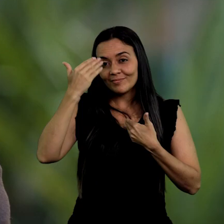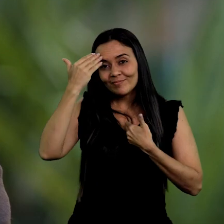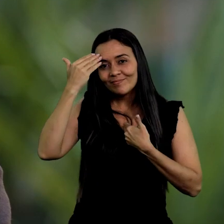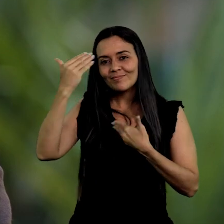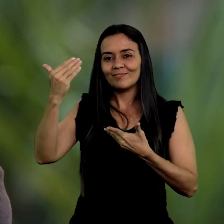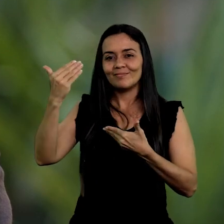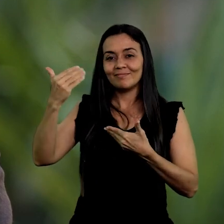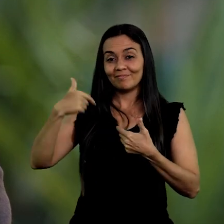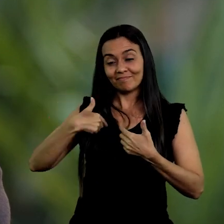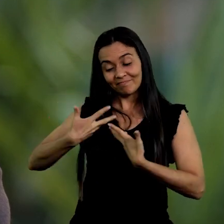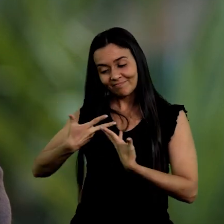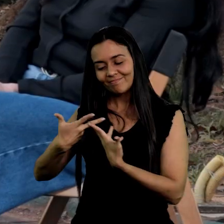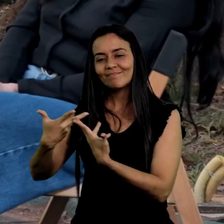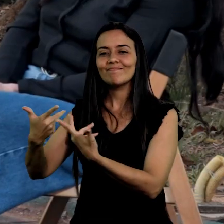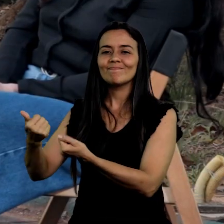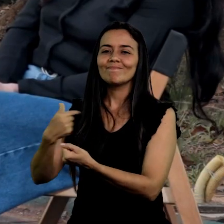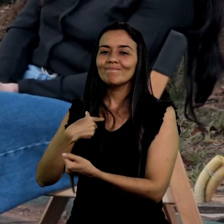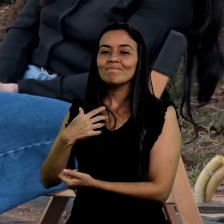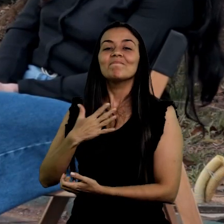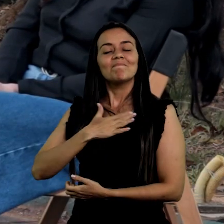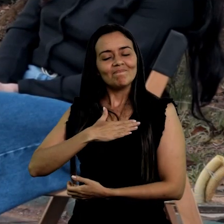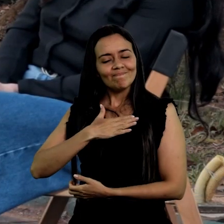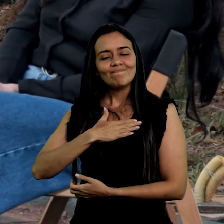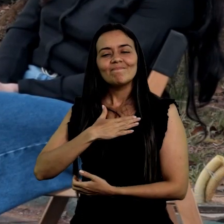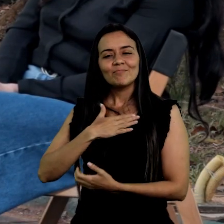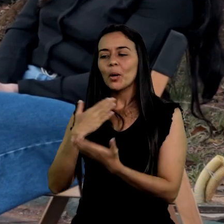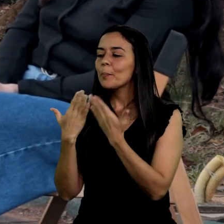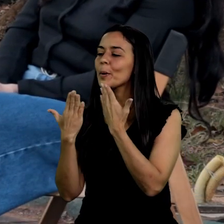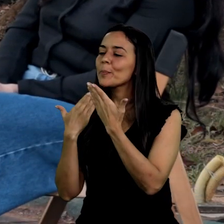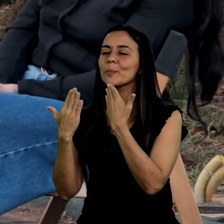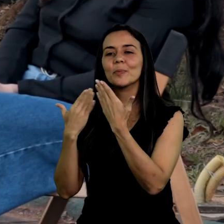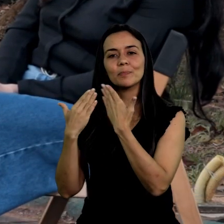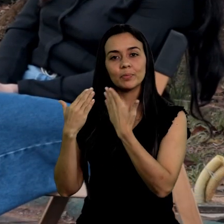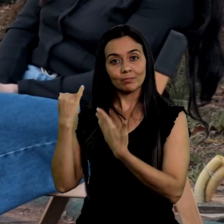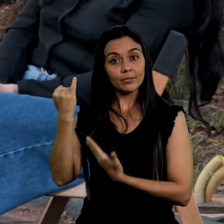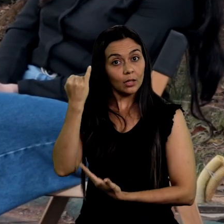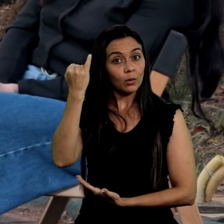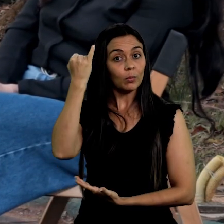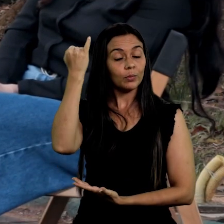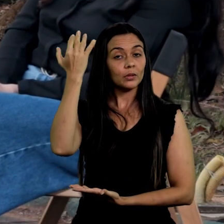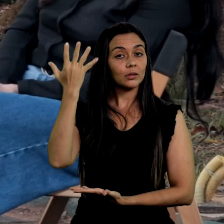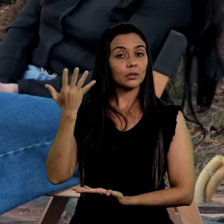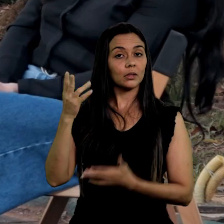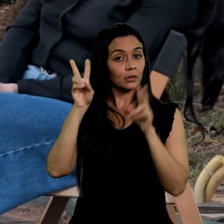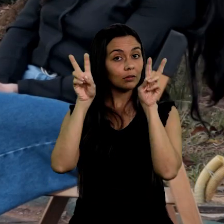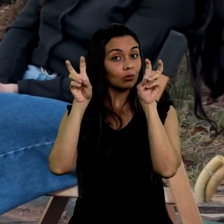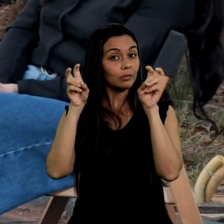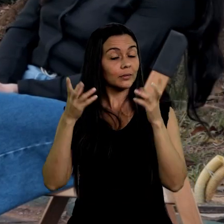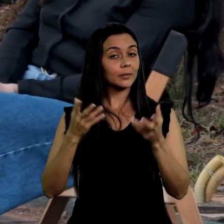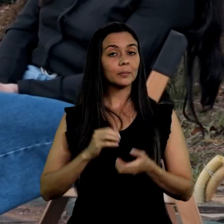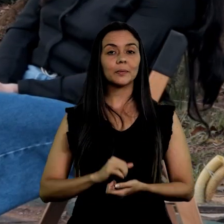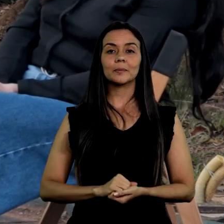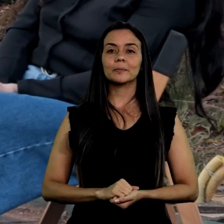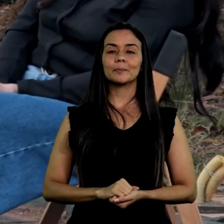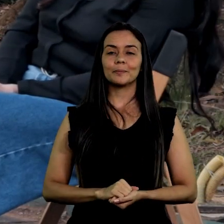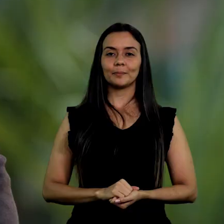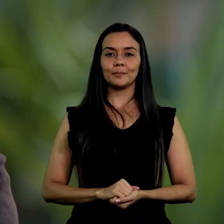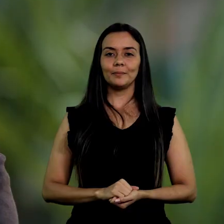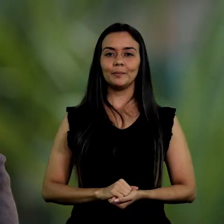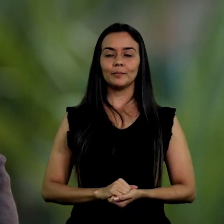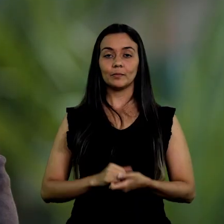Obrigado, Natália, aí, pelo convite, né? Acho que adorei o papo aí, acho que é super importante falar disso,